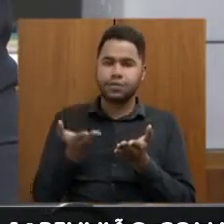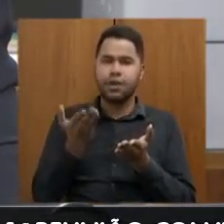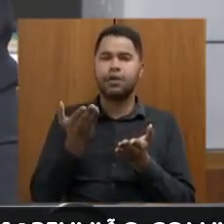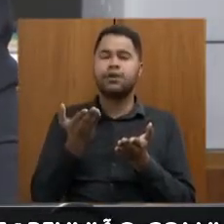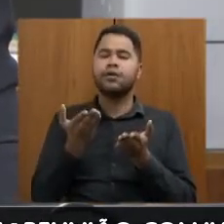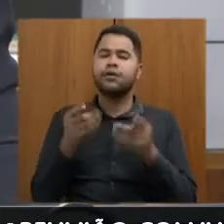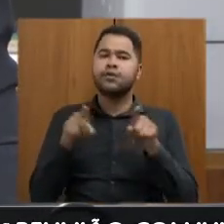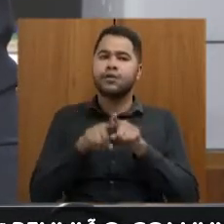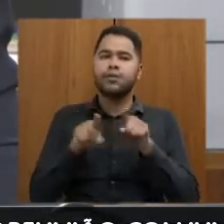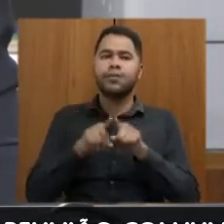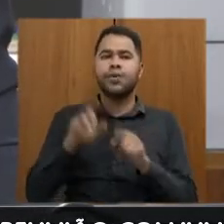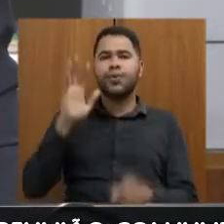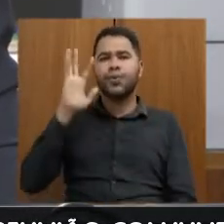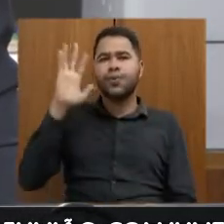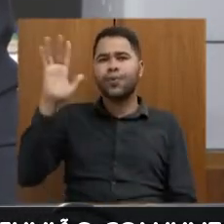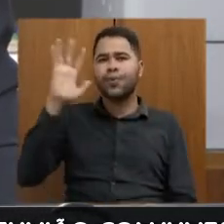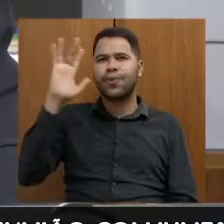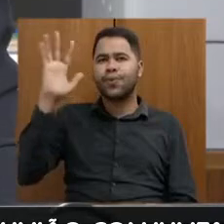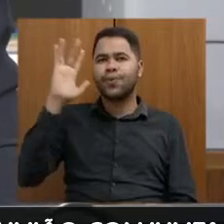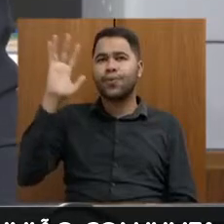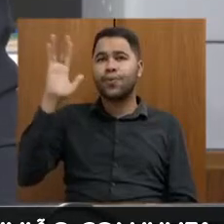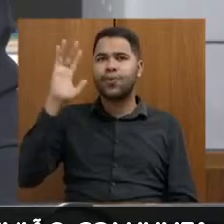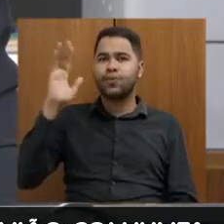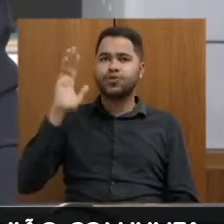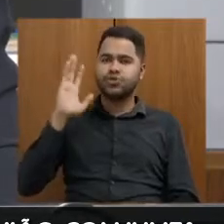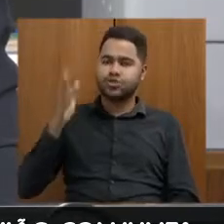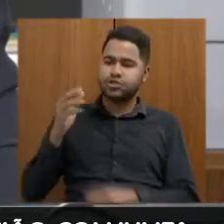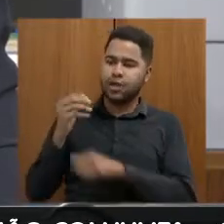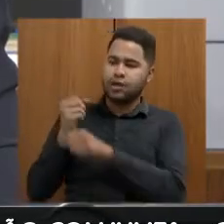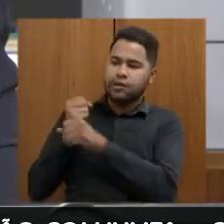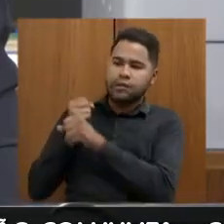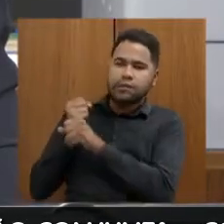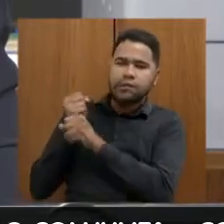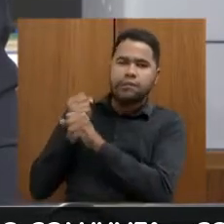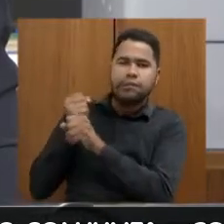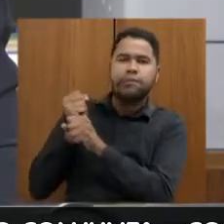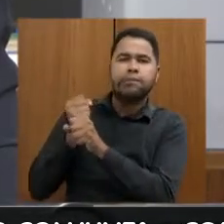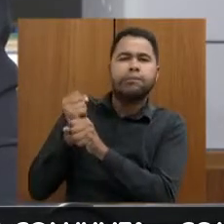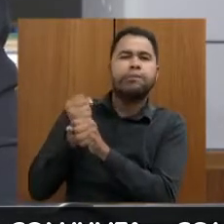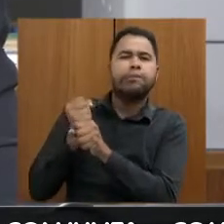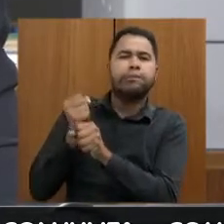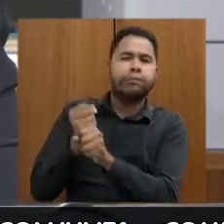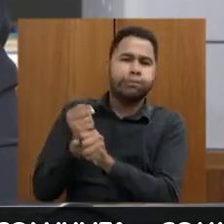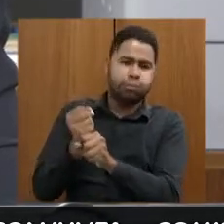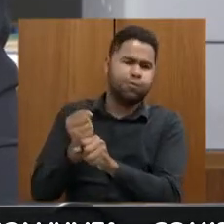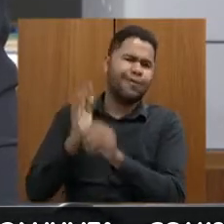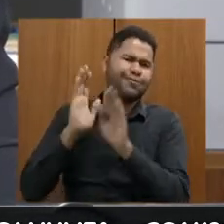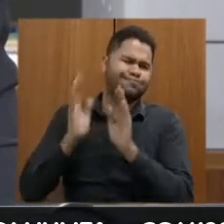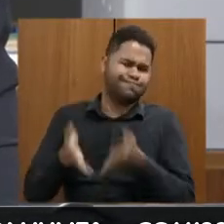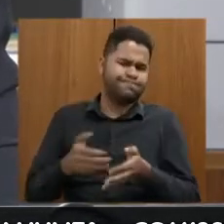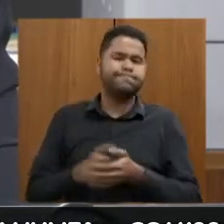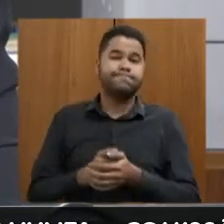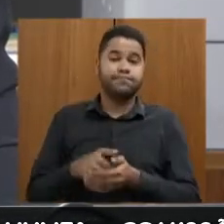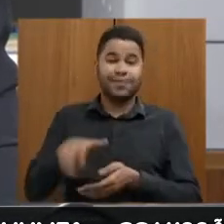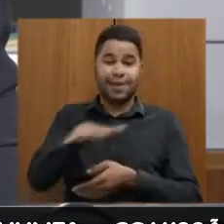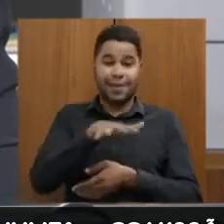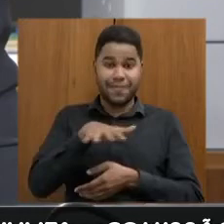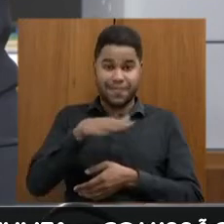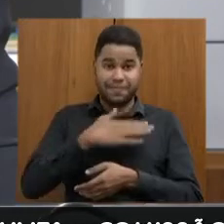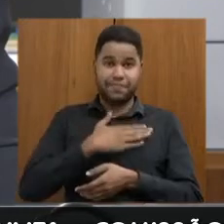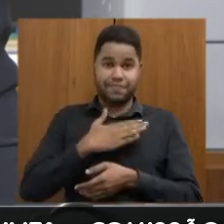sonhada há várias décadas né na na região na minha região